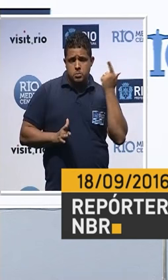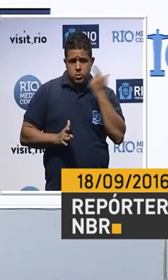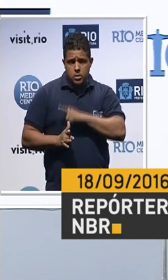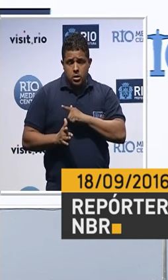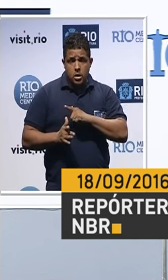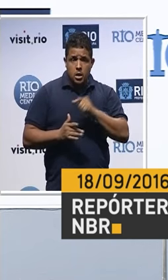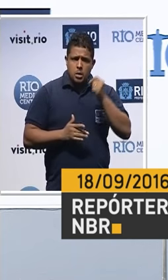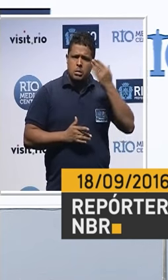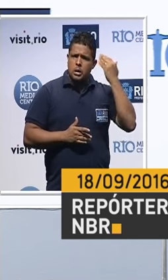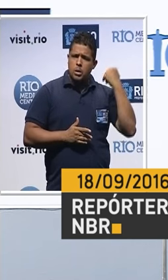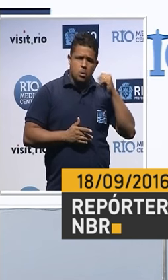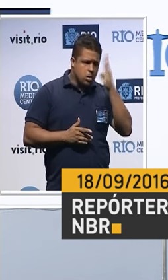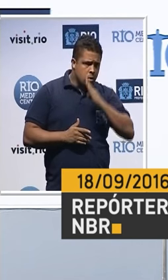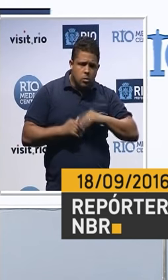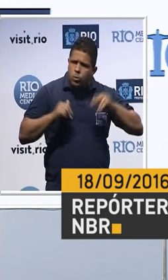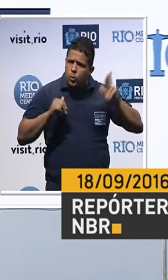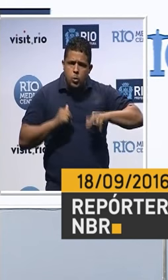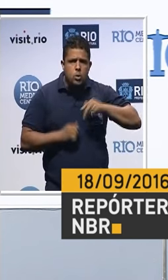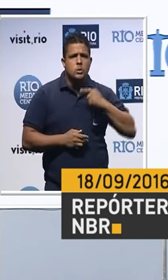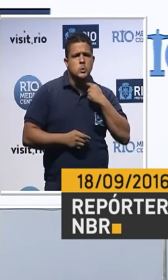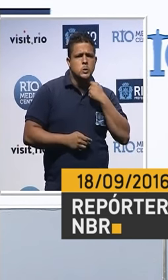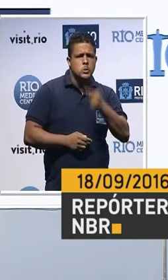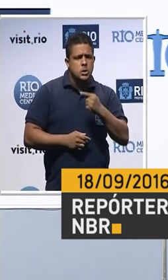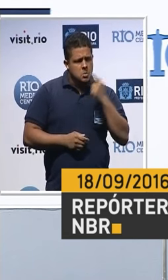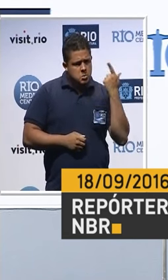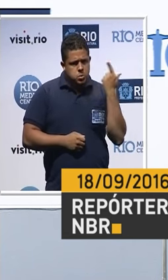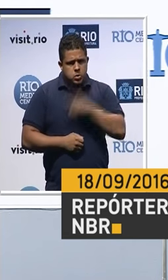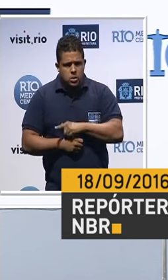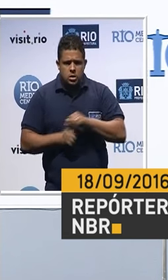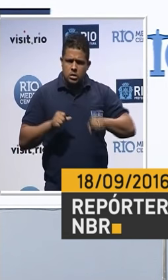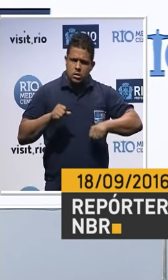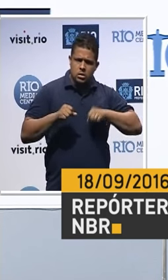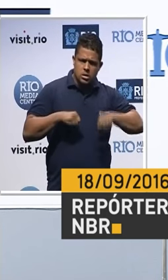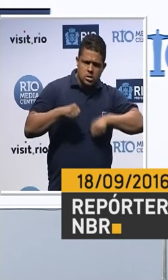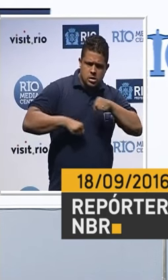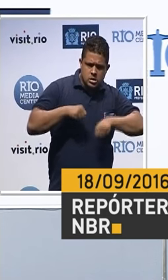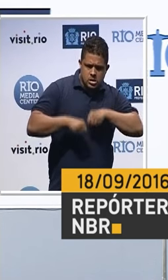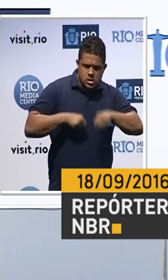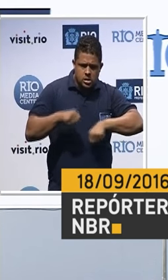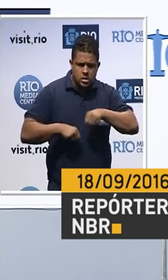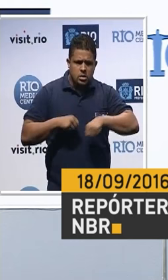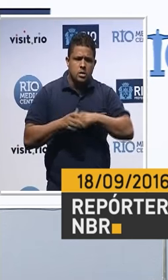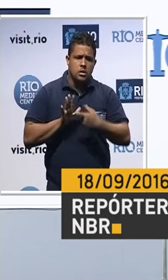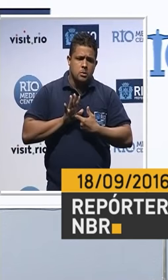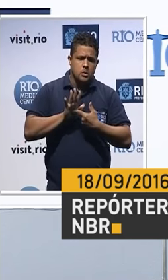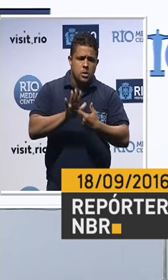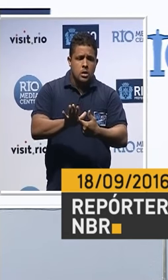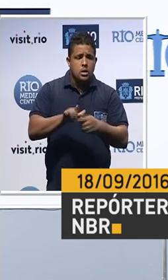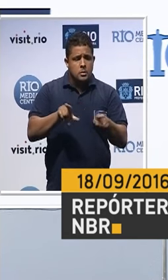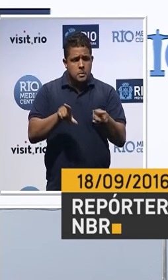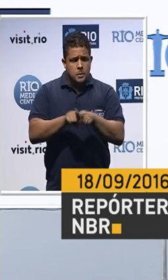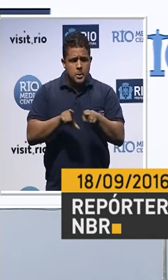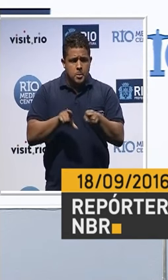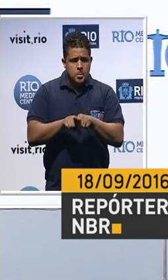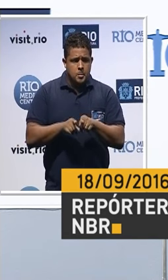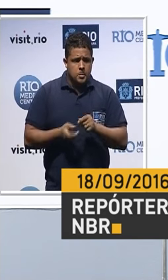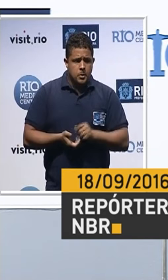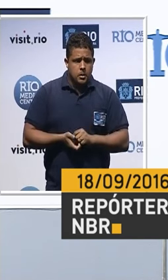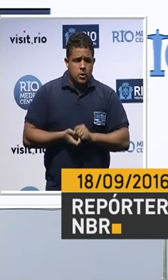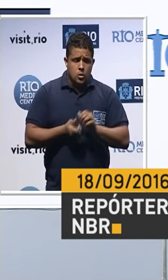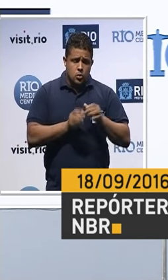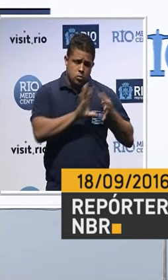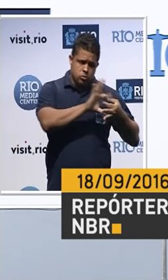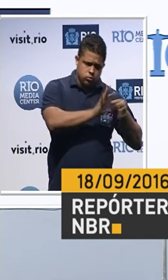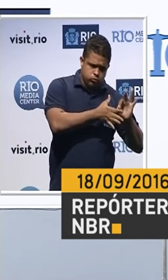jamais havia conquistado. No halterofilismo, no ciclismo, a exemplo do que ocorreu também nos